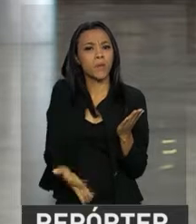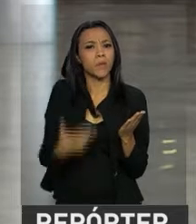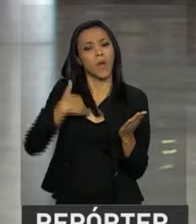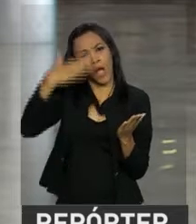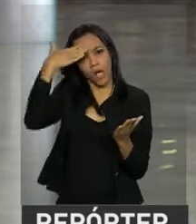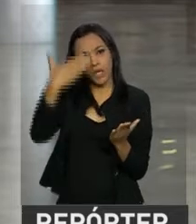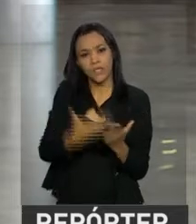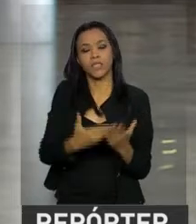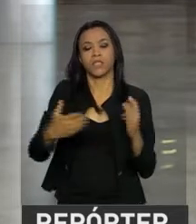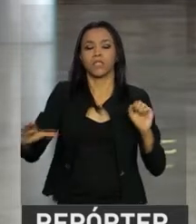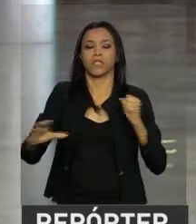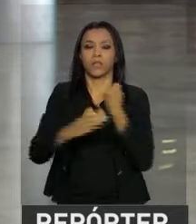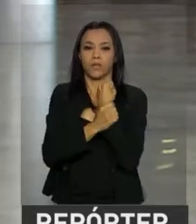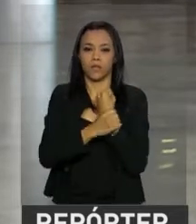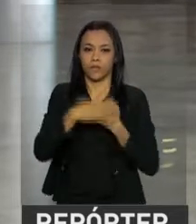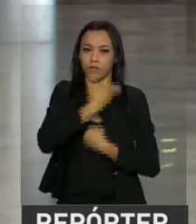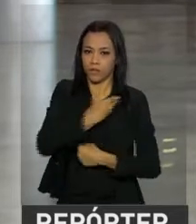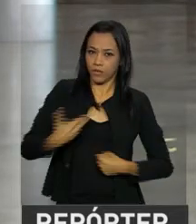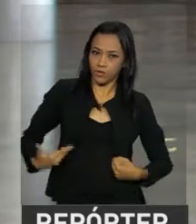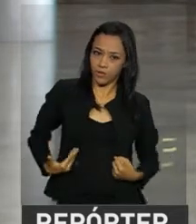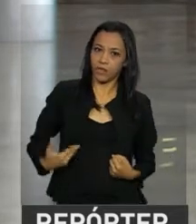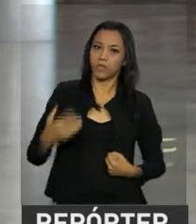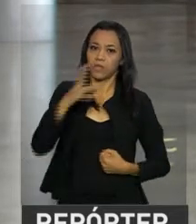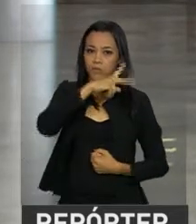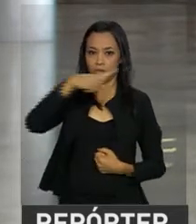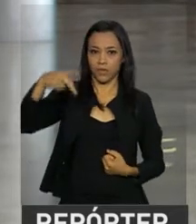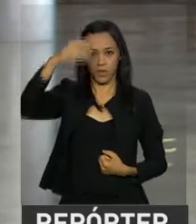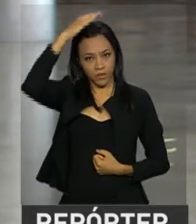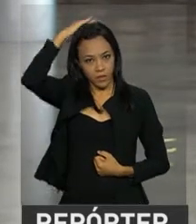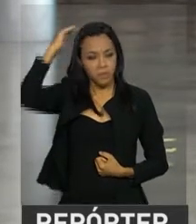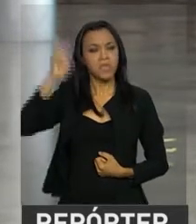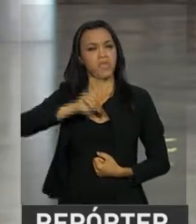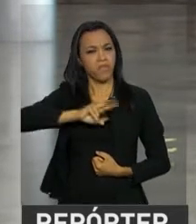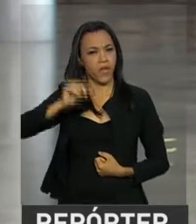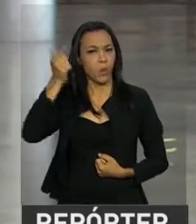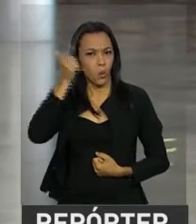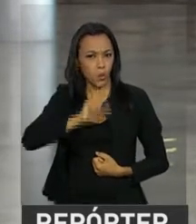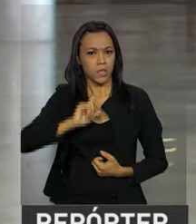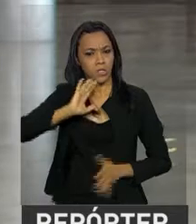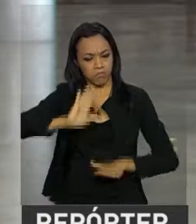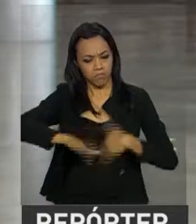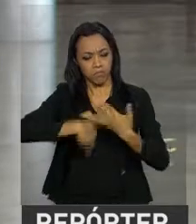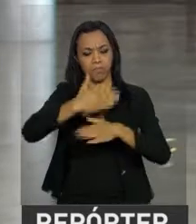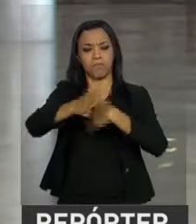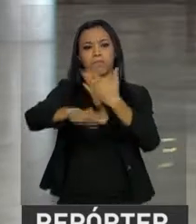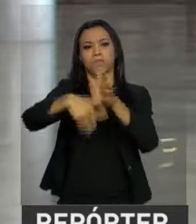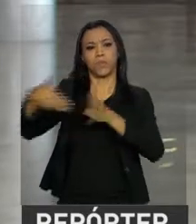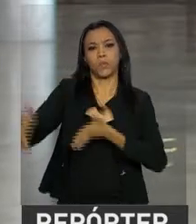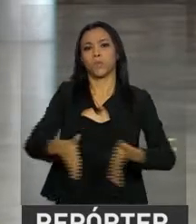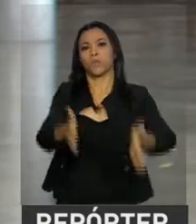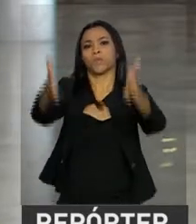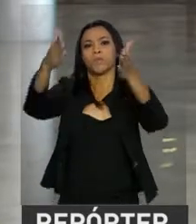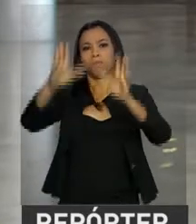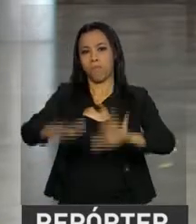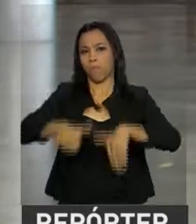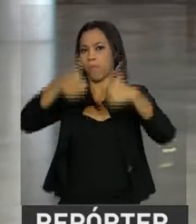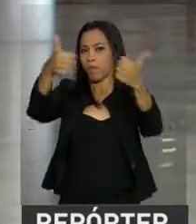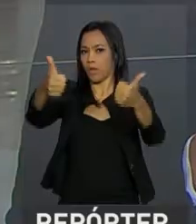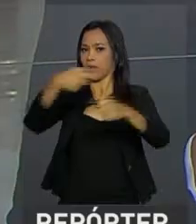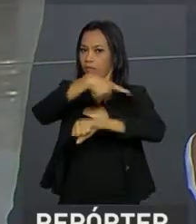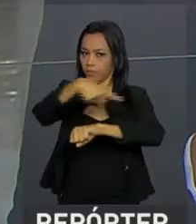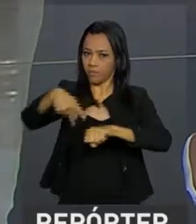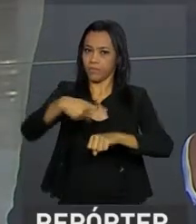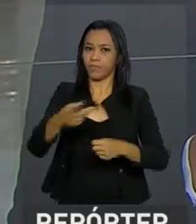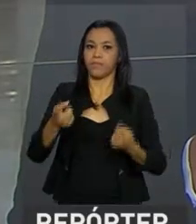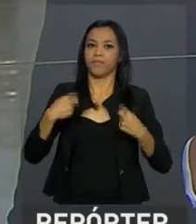governo do presidente Michel Temer e disse que tem certeza de que o presidente conseguirá conduzir o país para um caminho cada vez melhor. Volto com você no